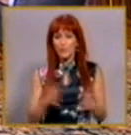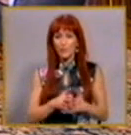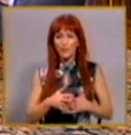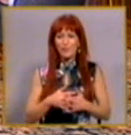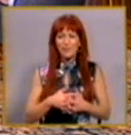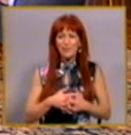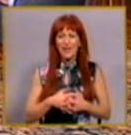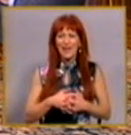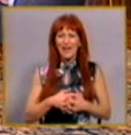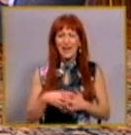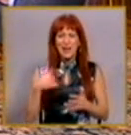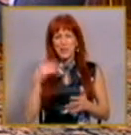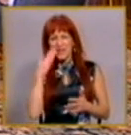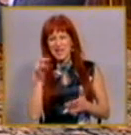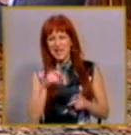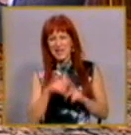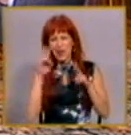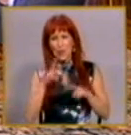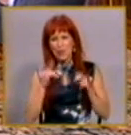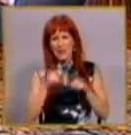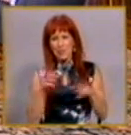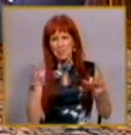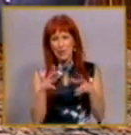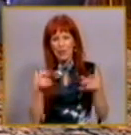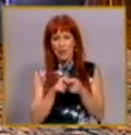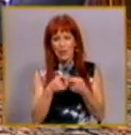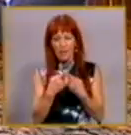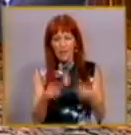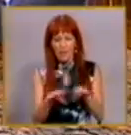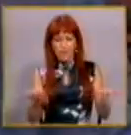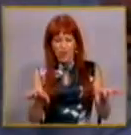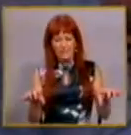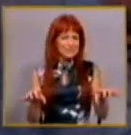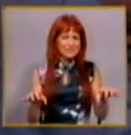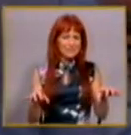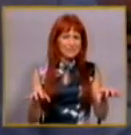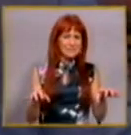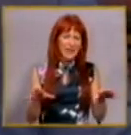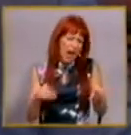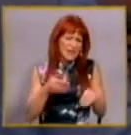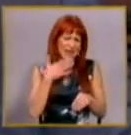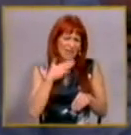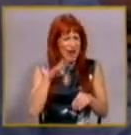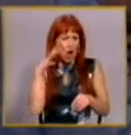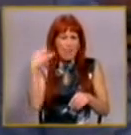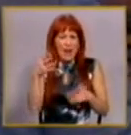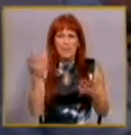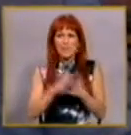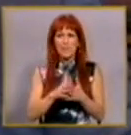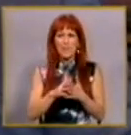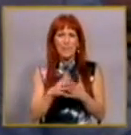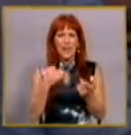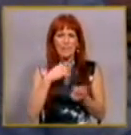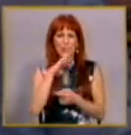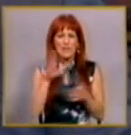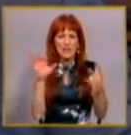eu registro a tentativa de encontrarem, na maioria, divergências, mas isso é perfeitamente aceitável e normal, embora eu devo